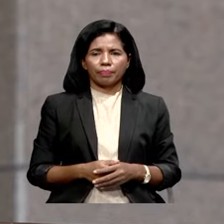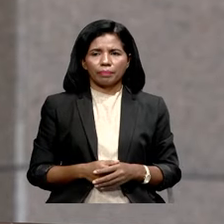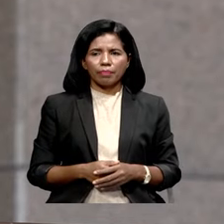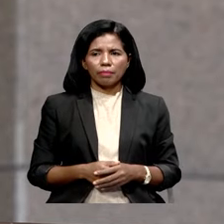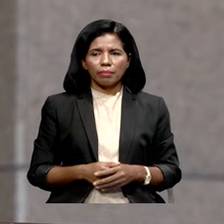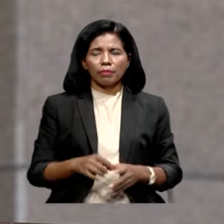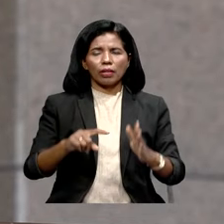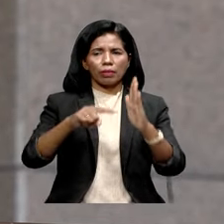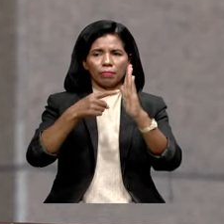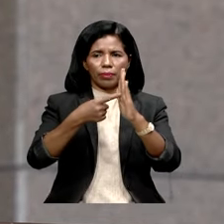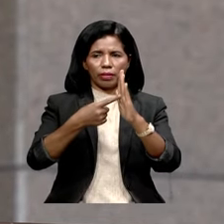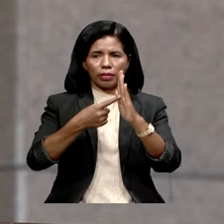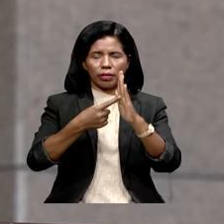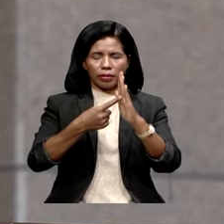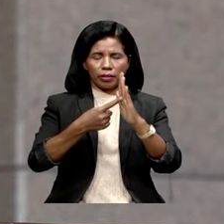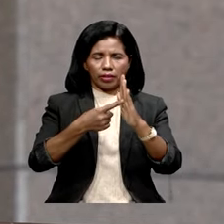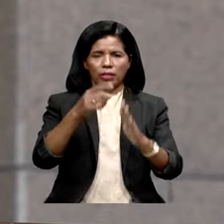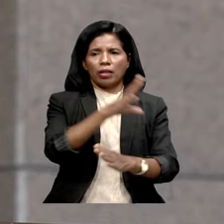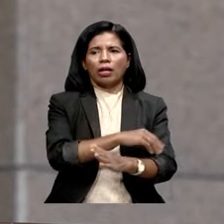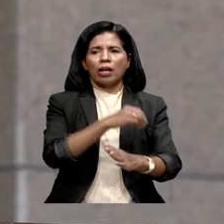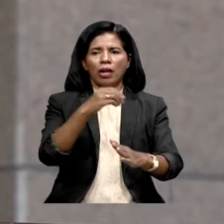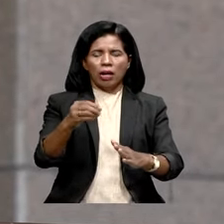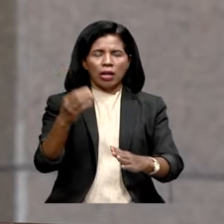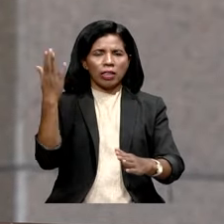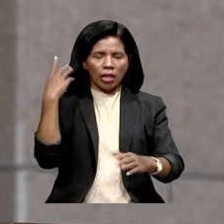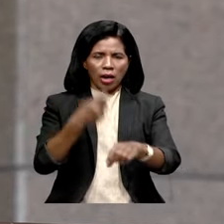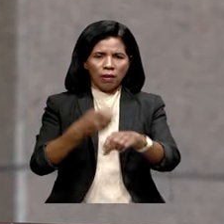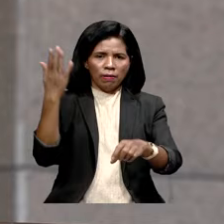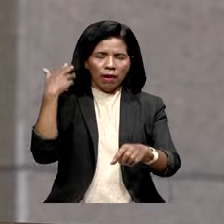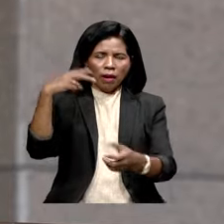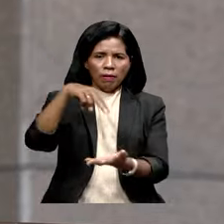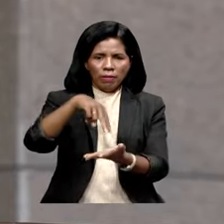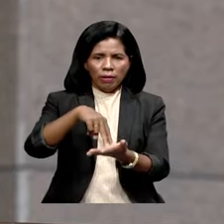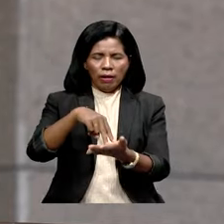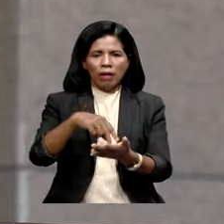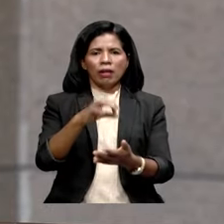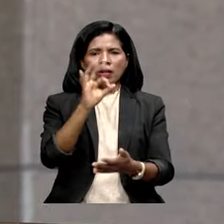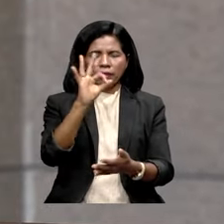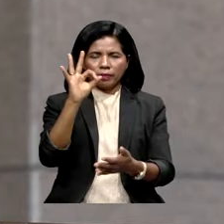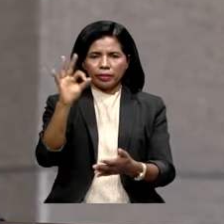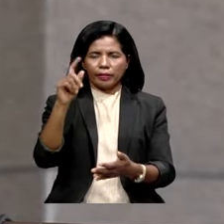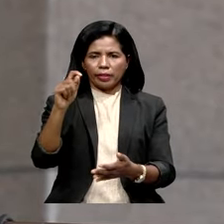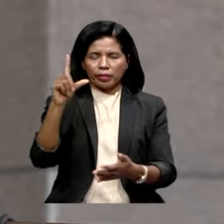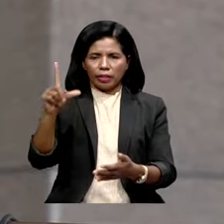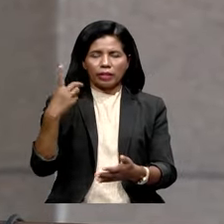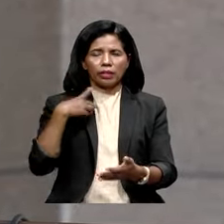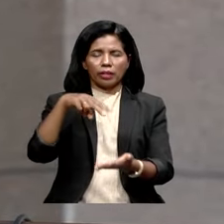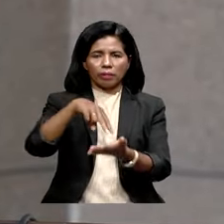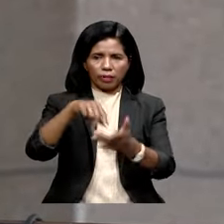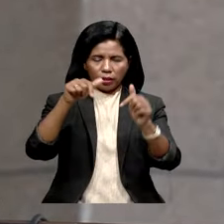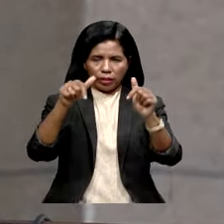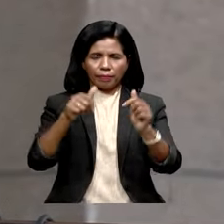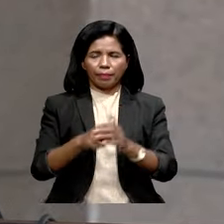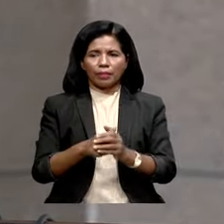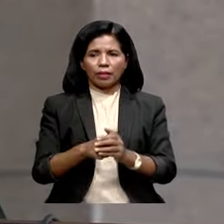também hago, e tem bravaf, criação Valentil FDTL. E também que ané,